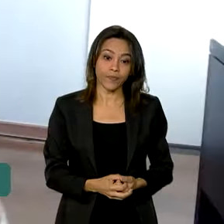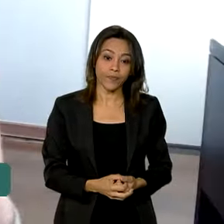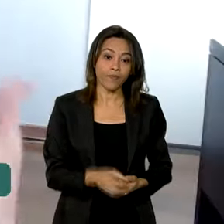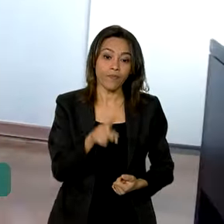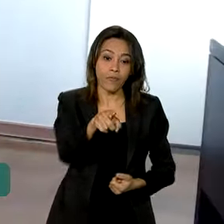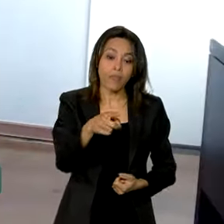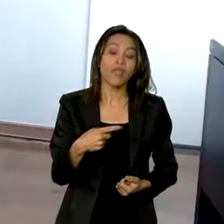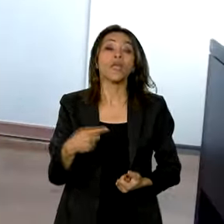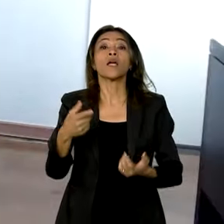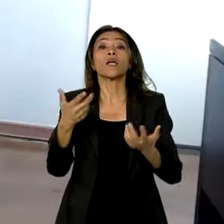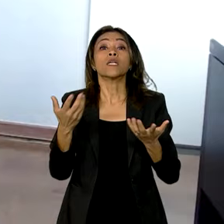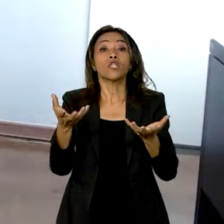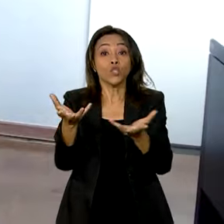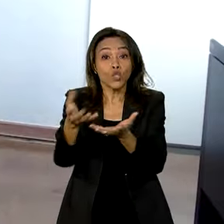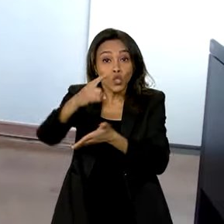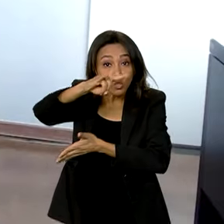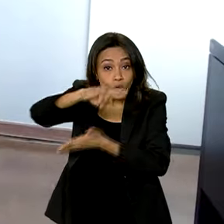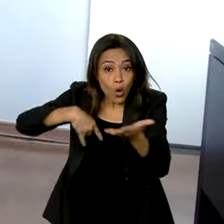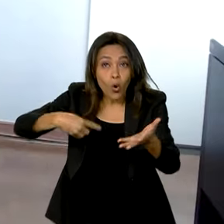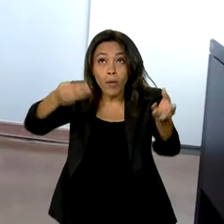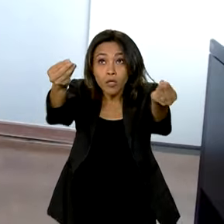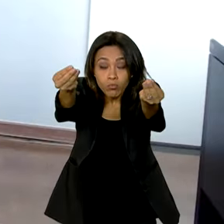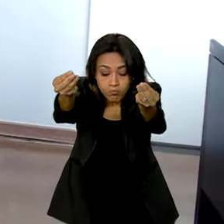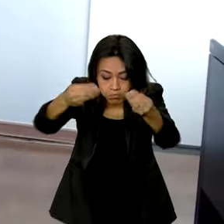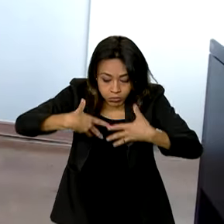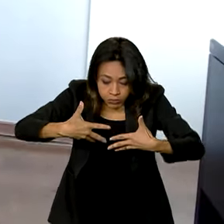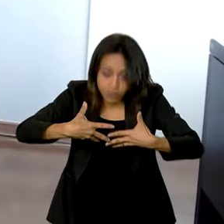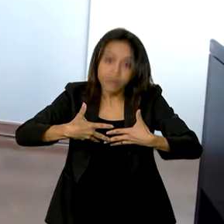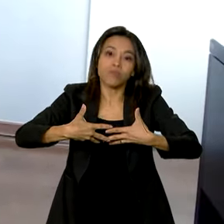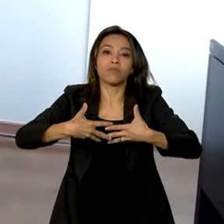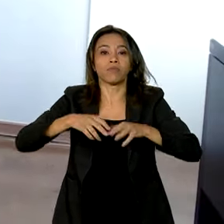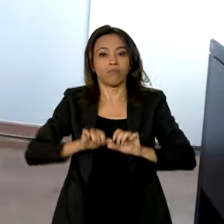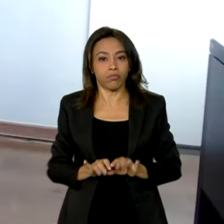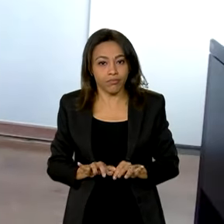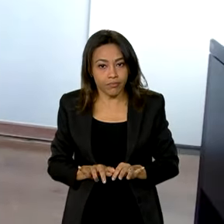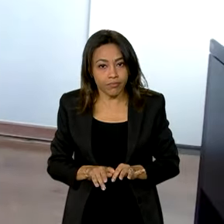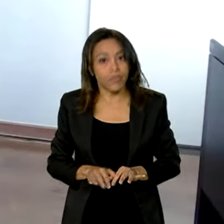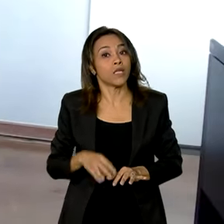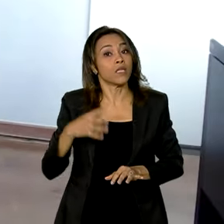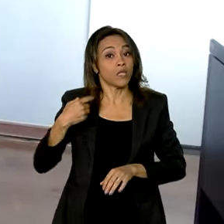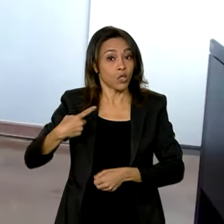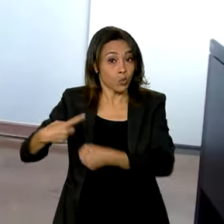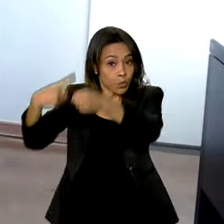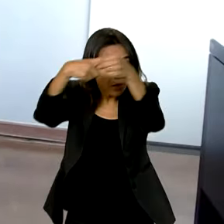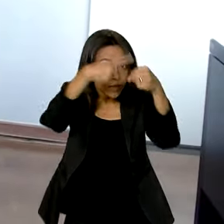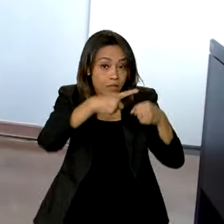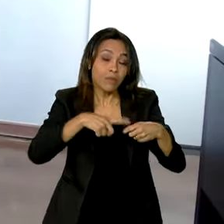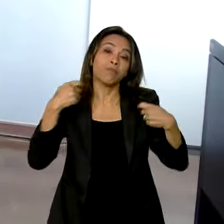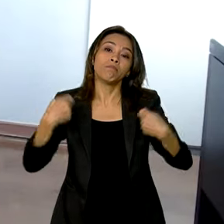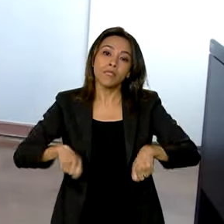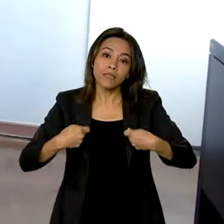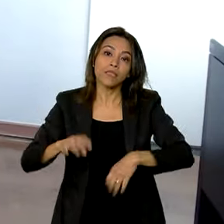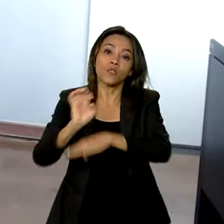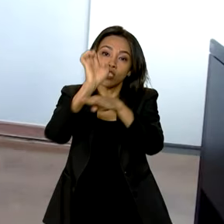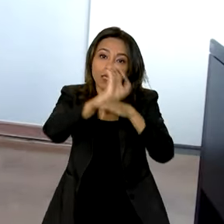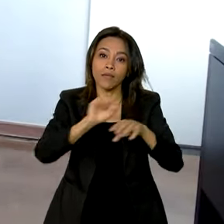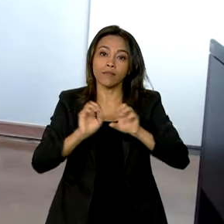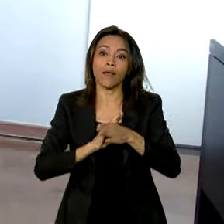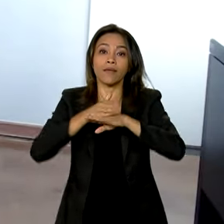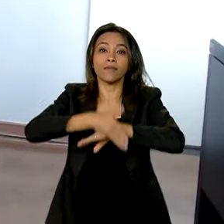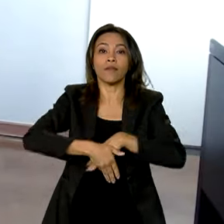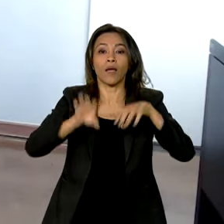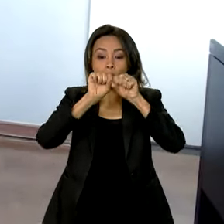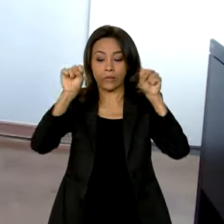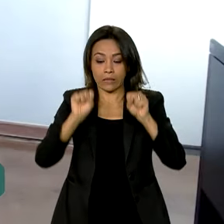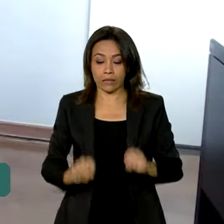Para colocar toda essa documentação, o município ou o estado tem que acessar o CIMEC e inserir, né, no formato digital